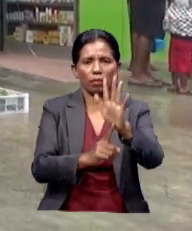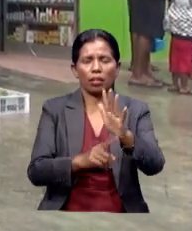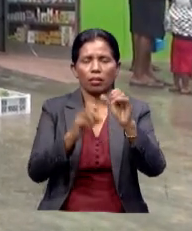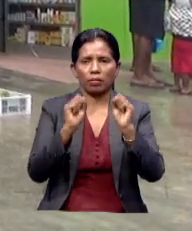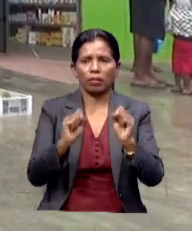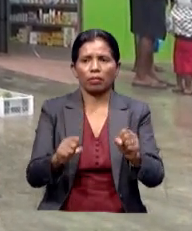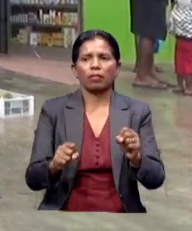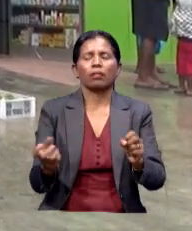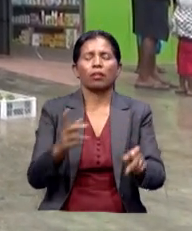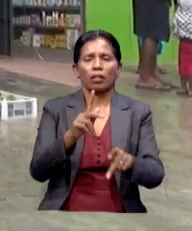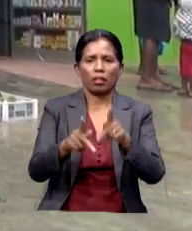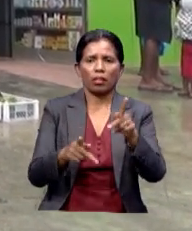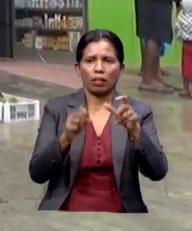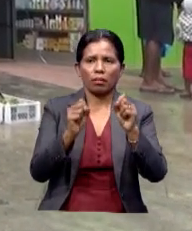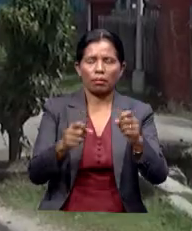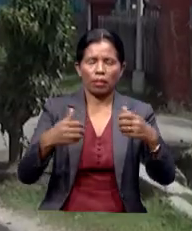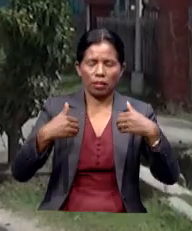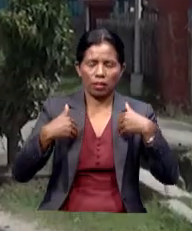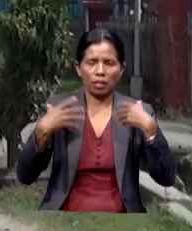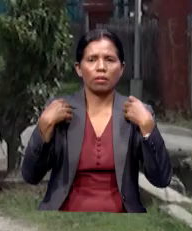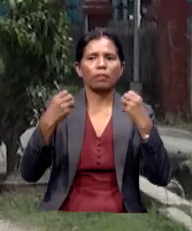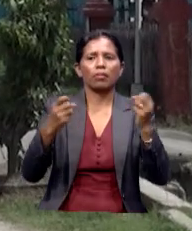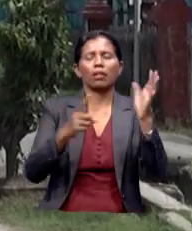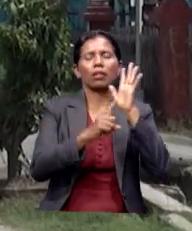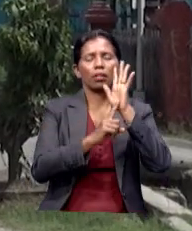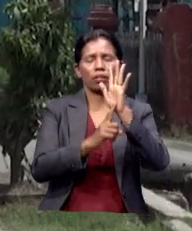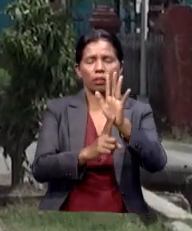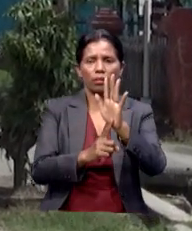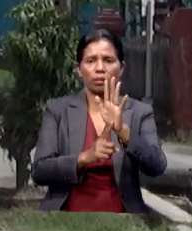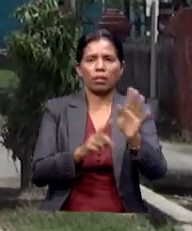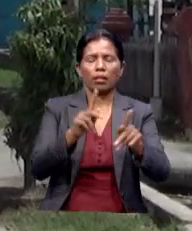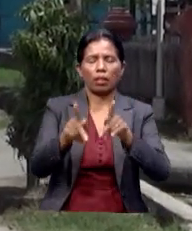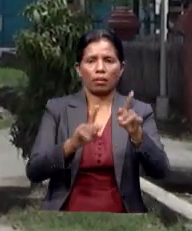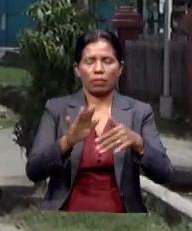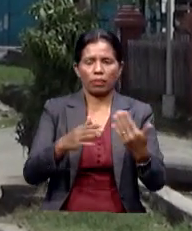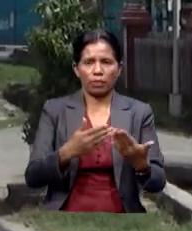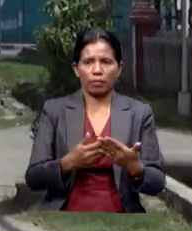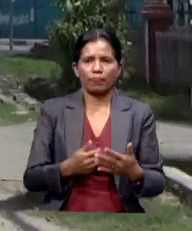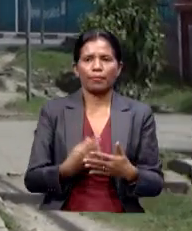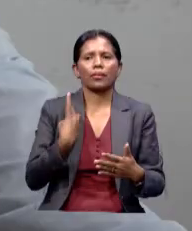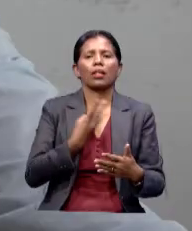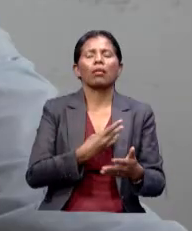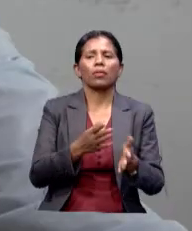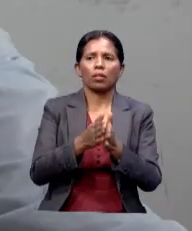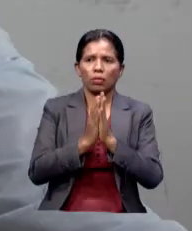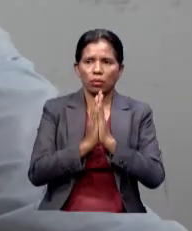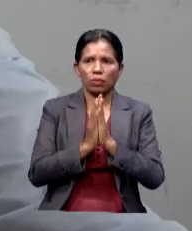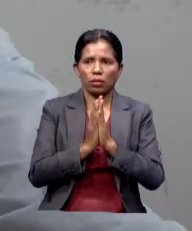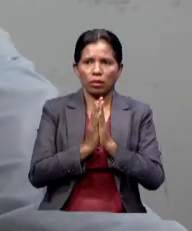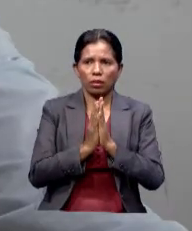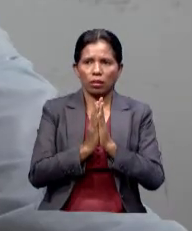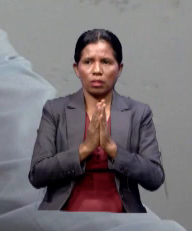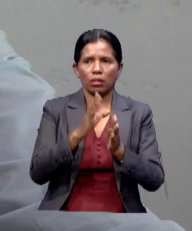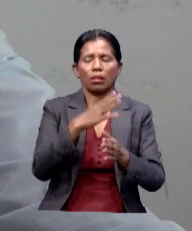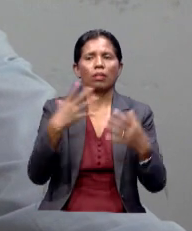atununi tane consumidor bele ia forsa hodi ato ba fornecedor sira. Ami husuna fatim ba consumidor primeiro forsa de